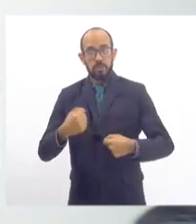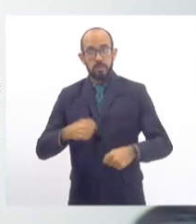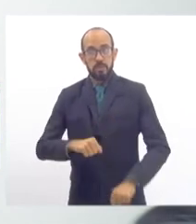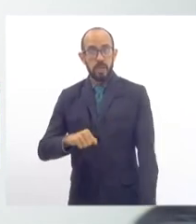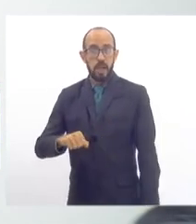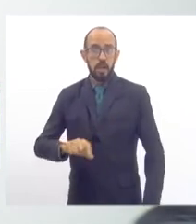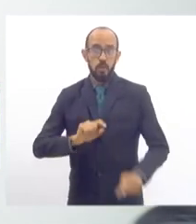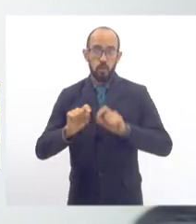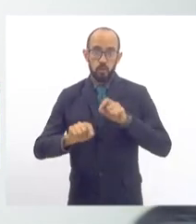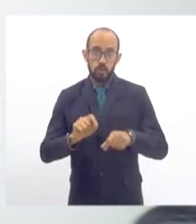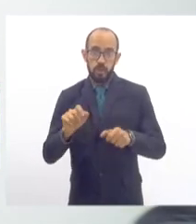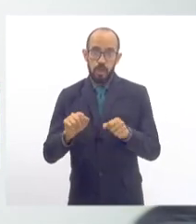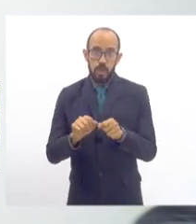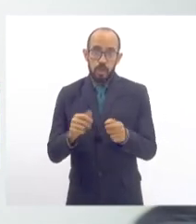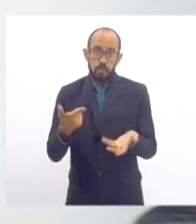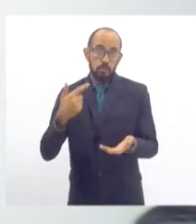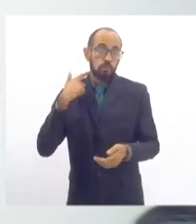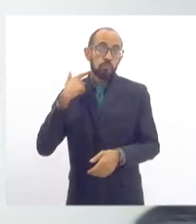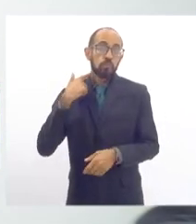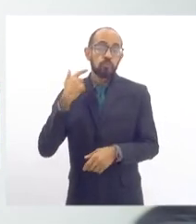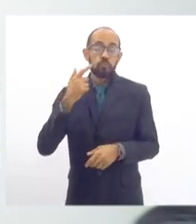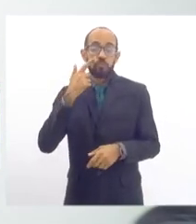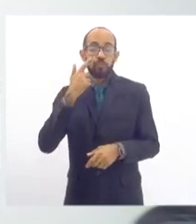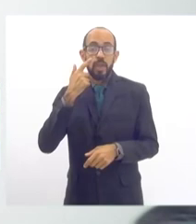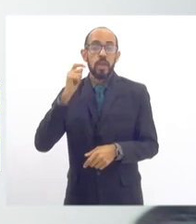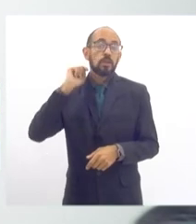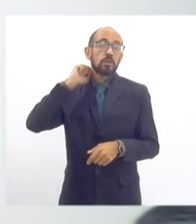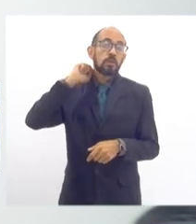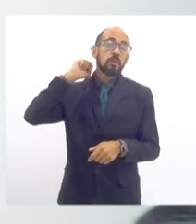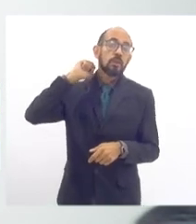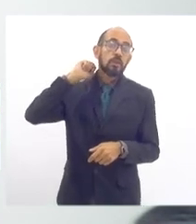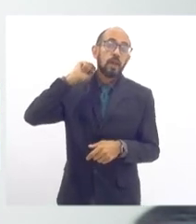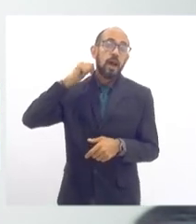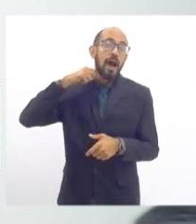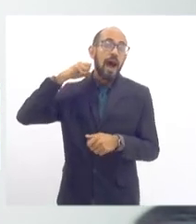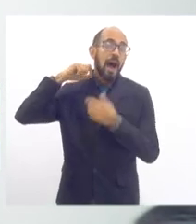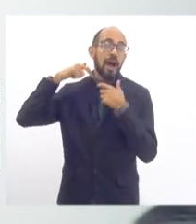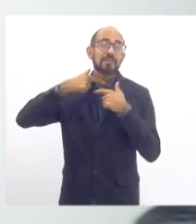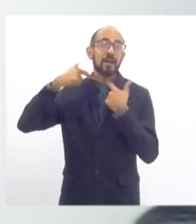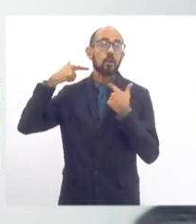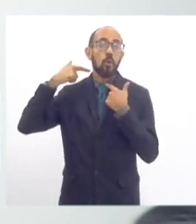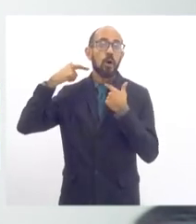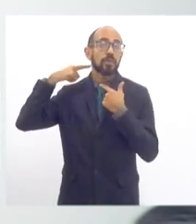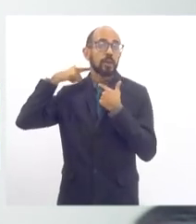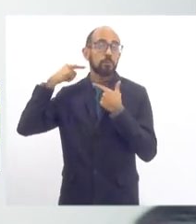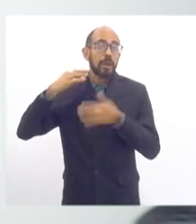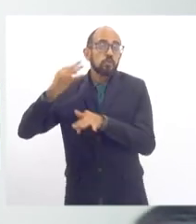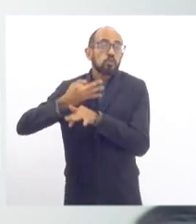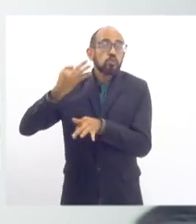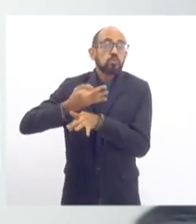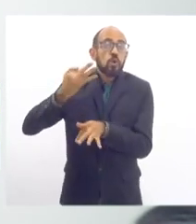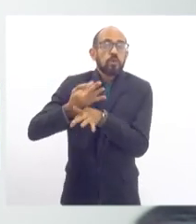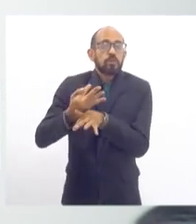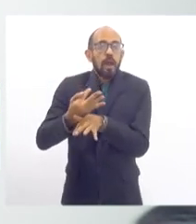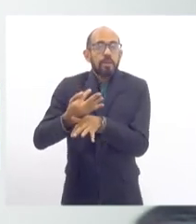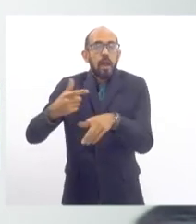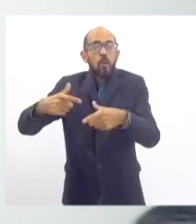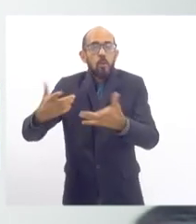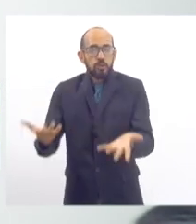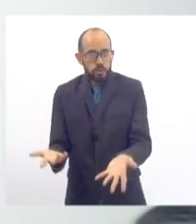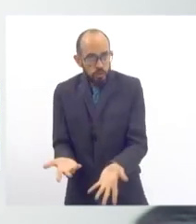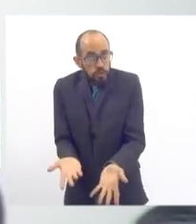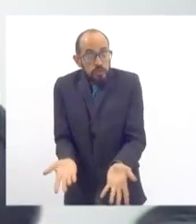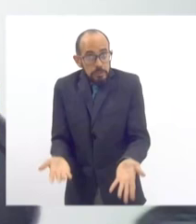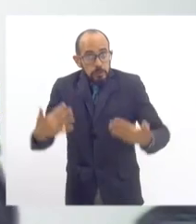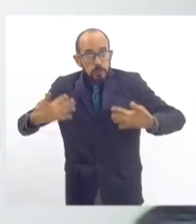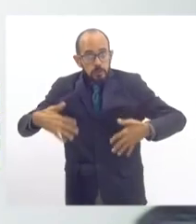guiso do gato. De onde vai sair o dinheiro para sustentar o impacto financeiro, orçamentário e financeiro do aperfeiçoamento do plano?